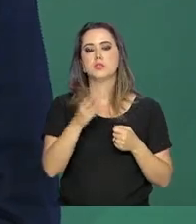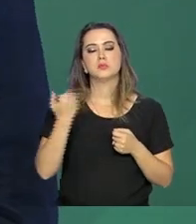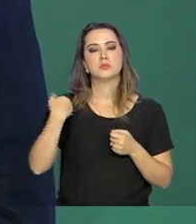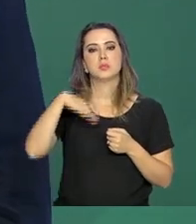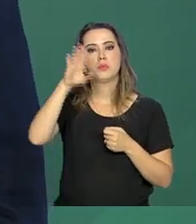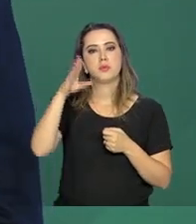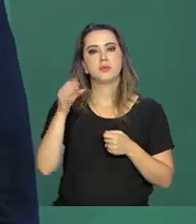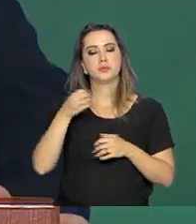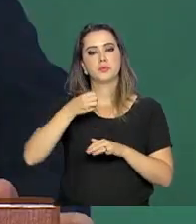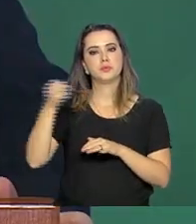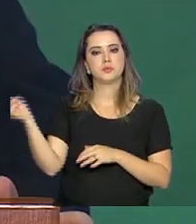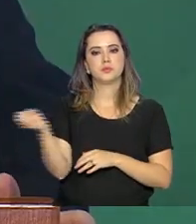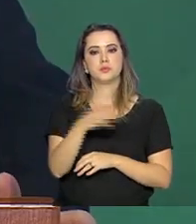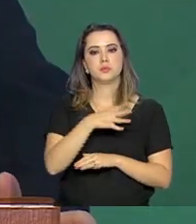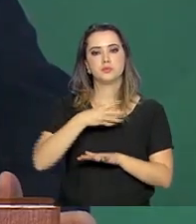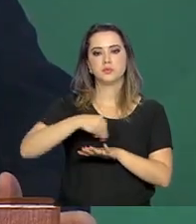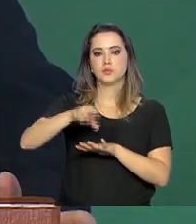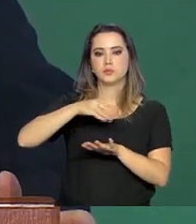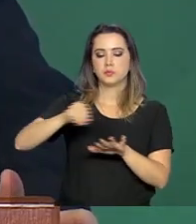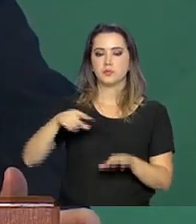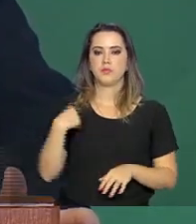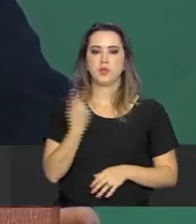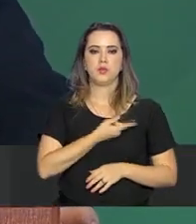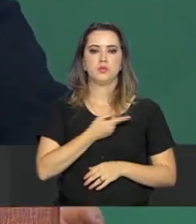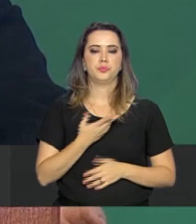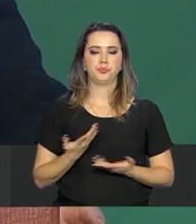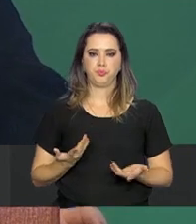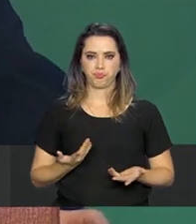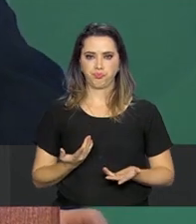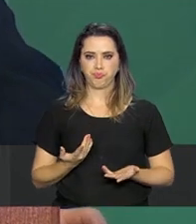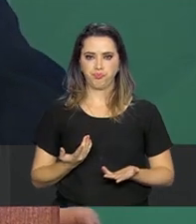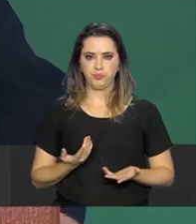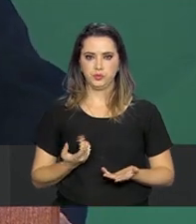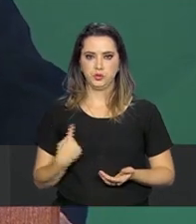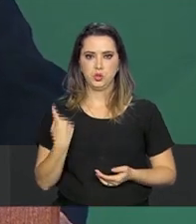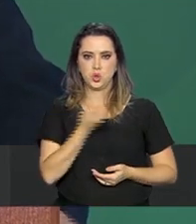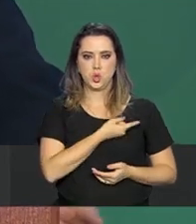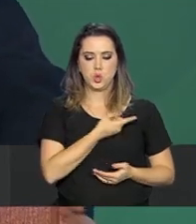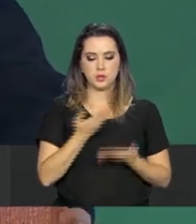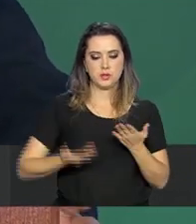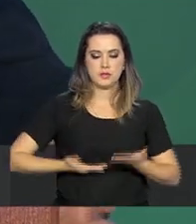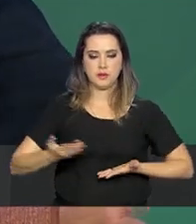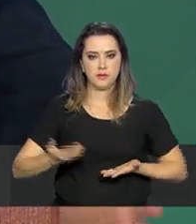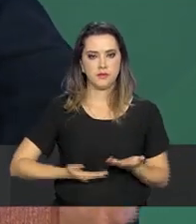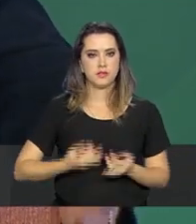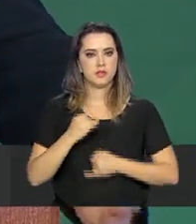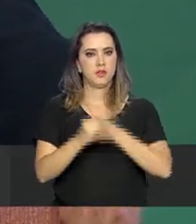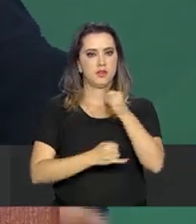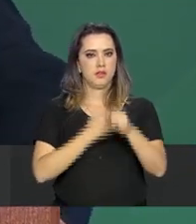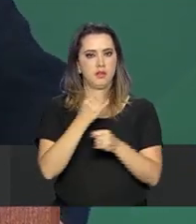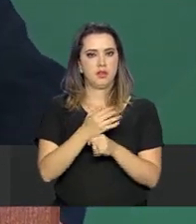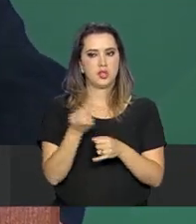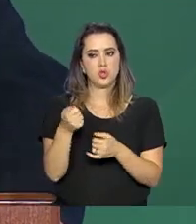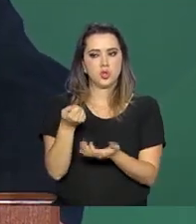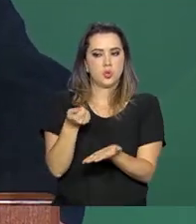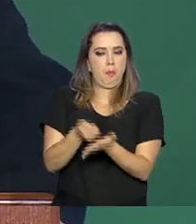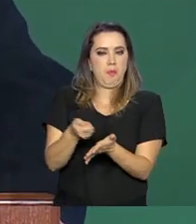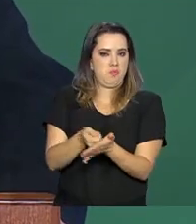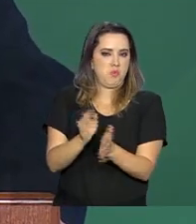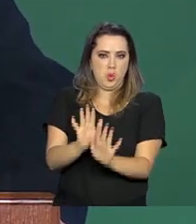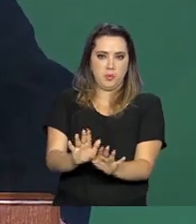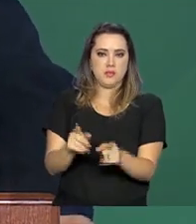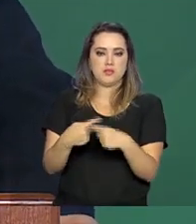blindado de inovação todo serviço que nós temos na internet que aparentemente não são pagos só na verdade variações do do velho